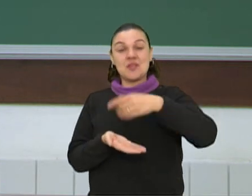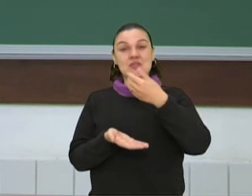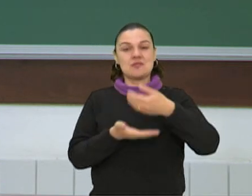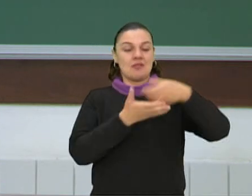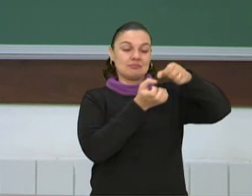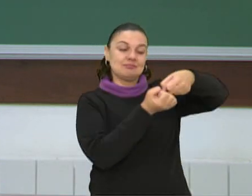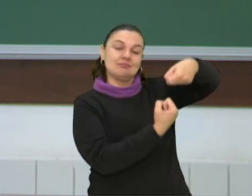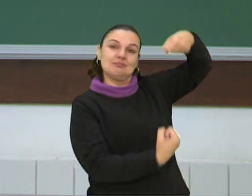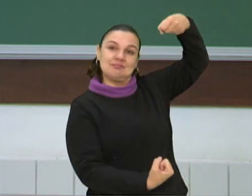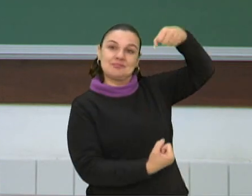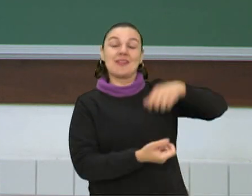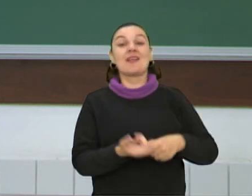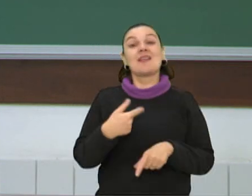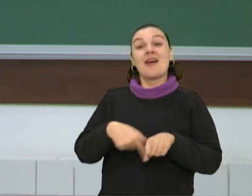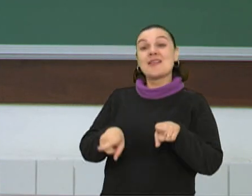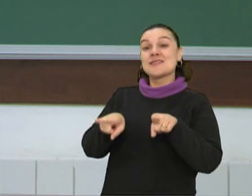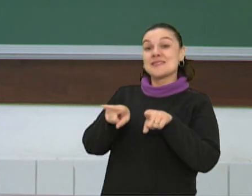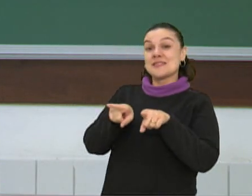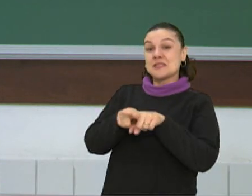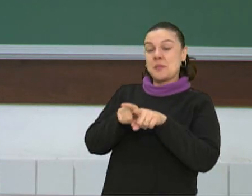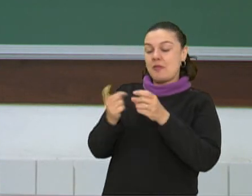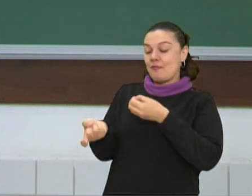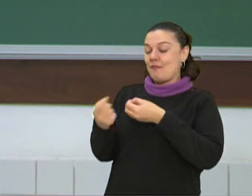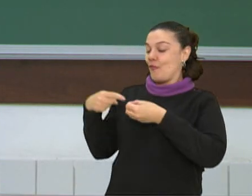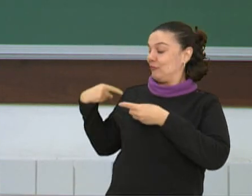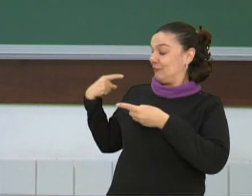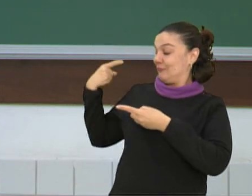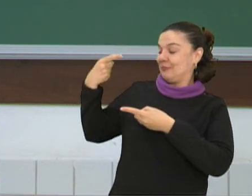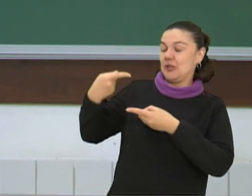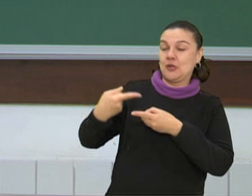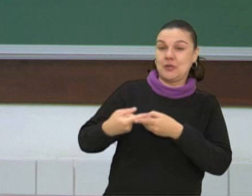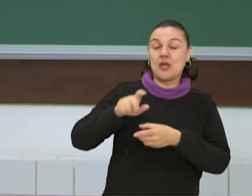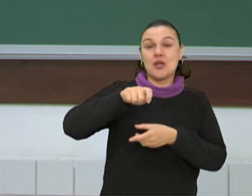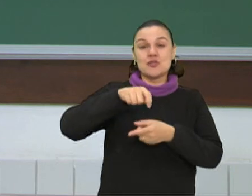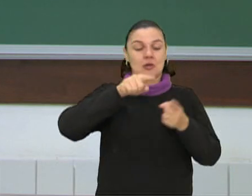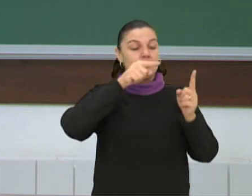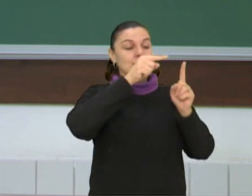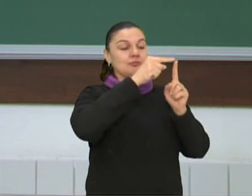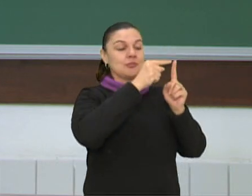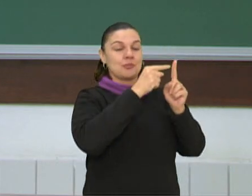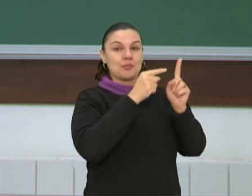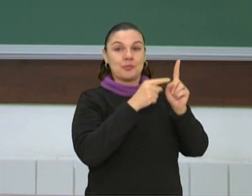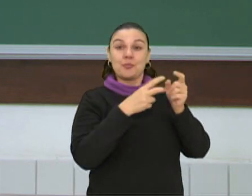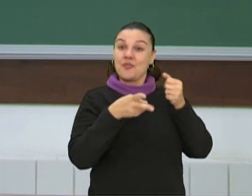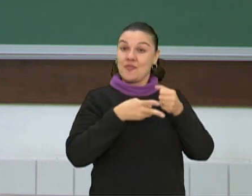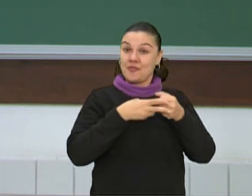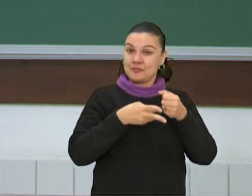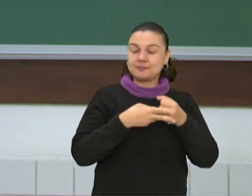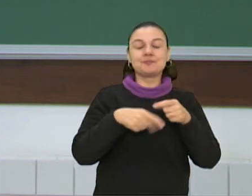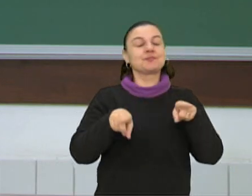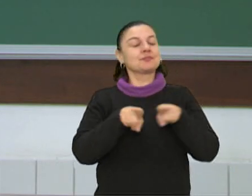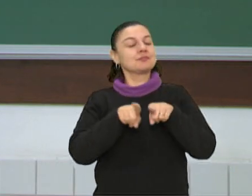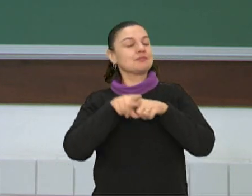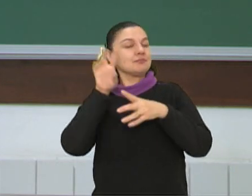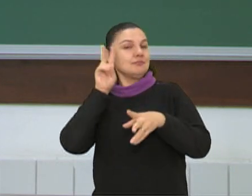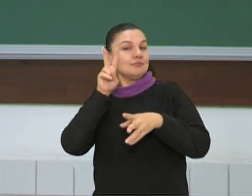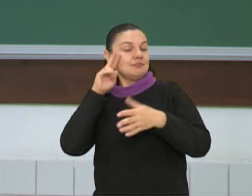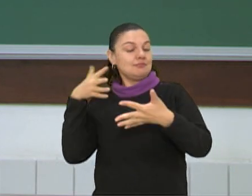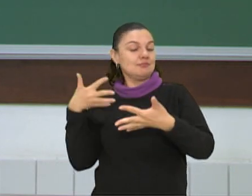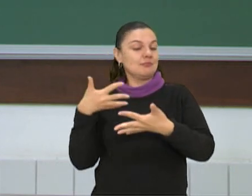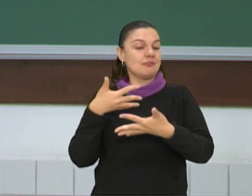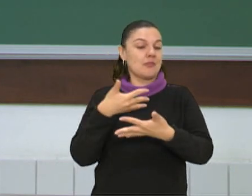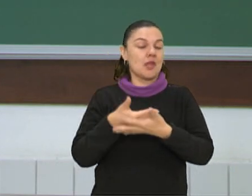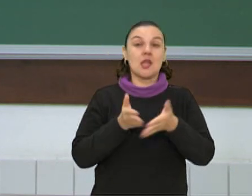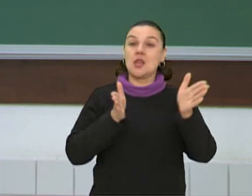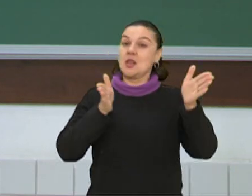gênero cartaz, vamos retomar a aula anterior que falamos sobre os modos verbais e relembrar também os